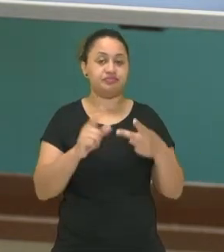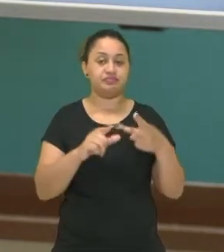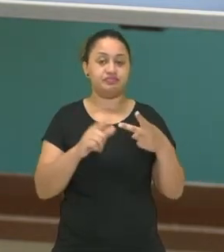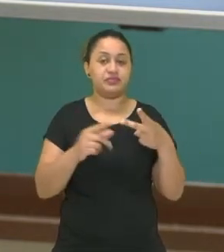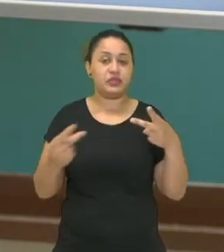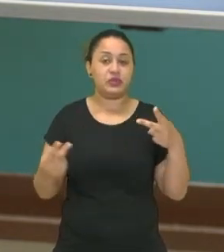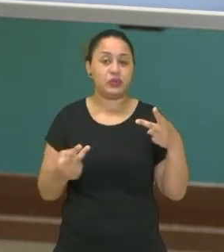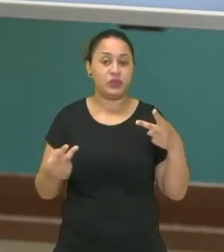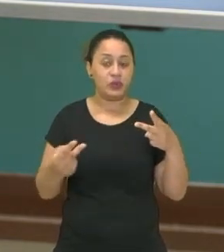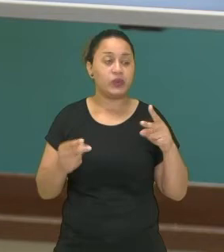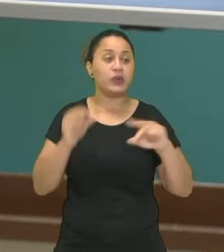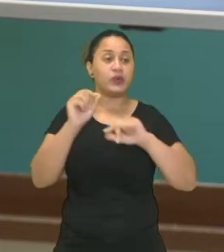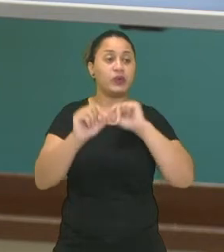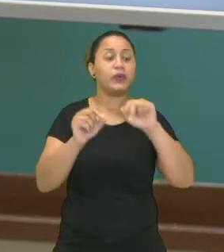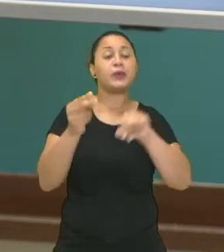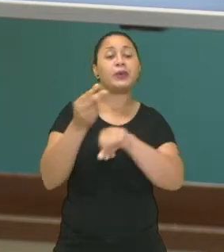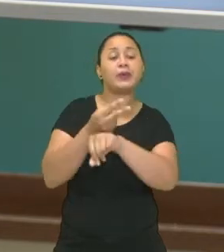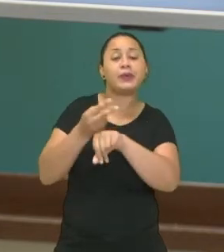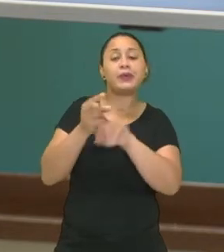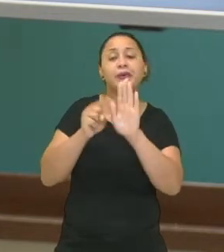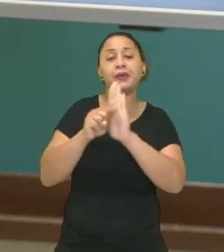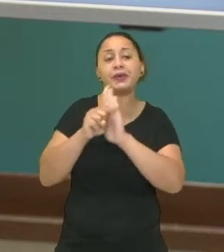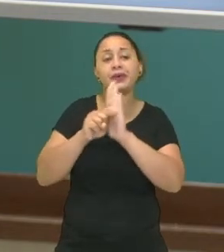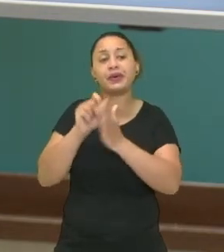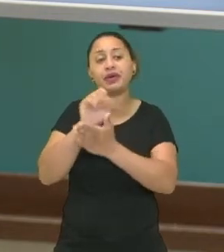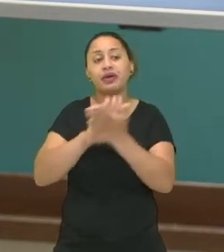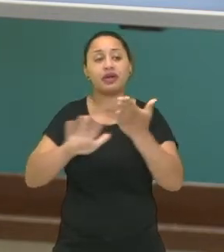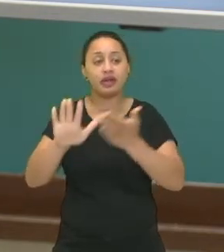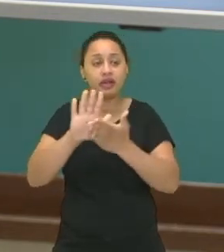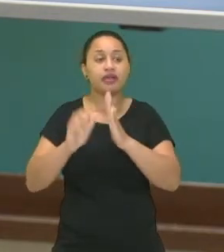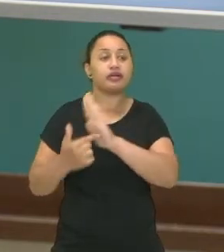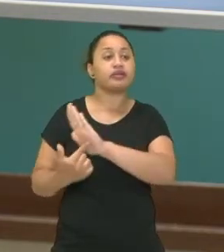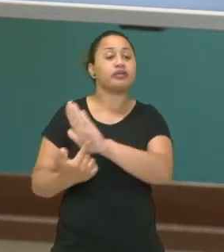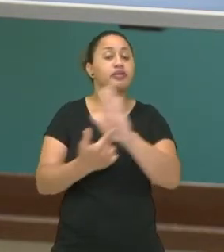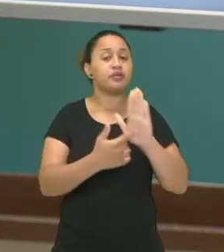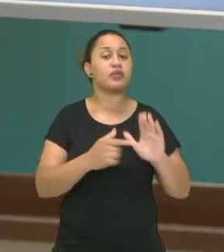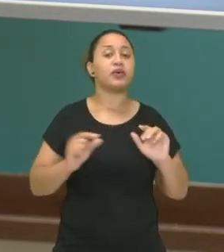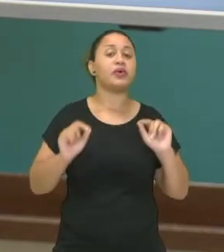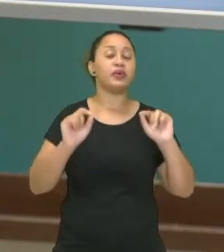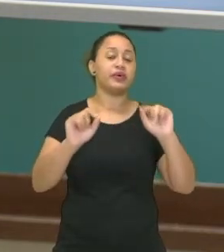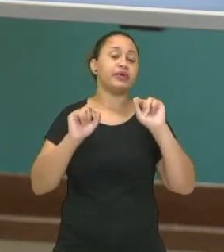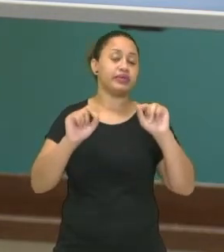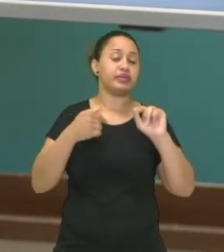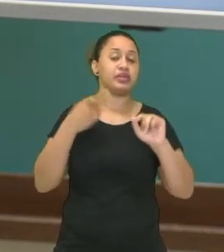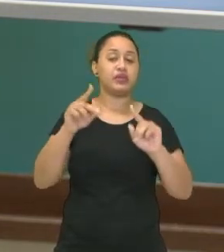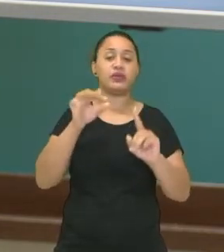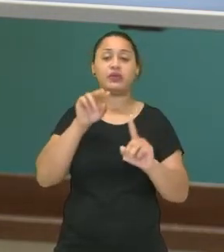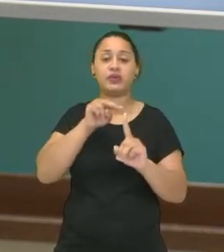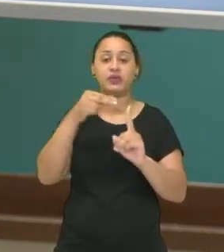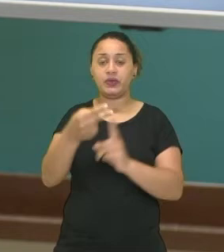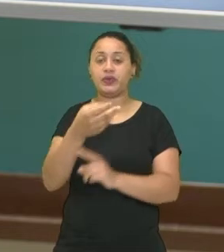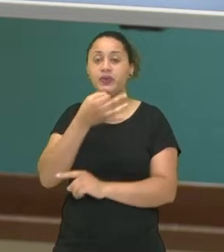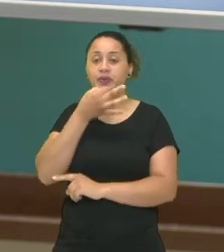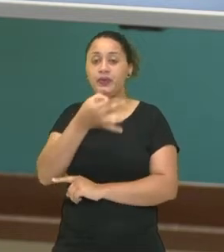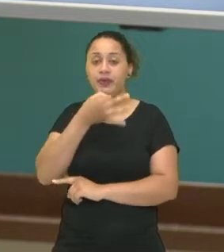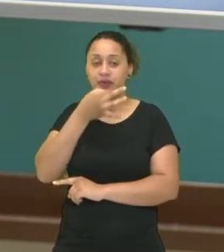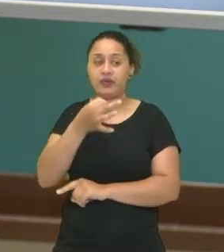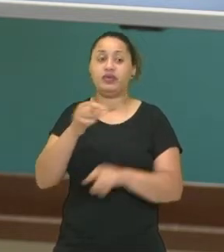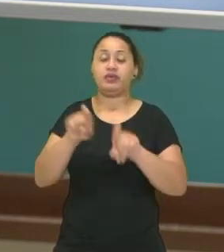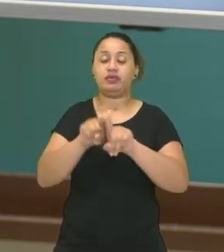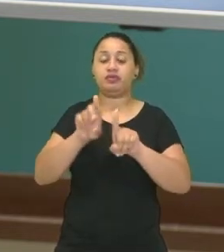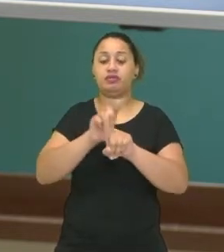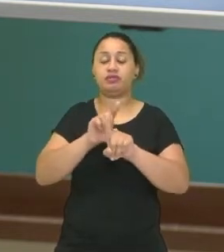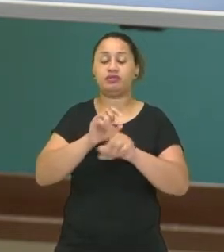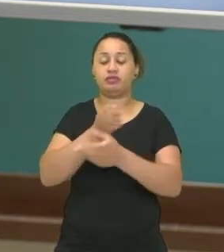2. Busque imagens que representam seu ponto de vista e